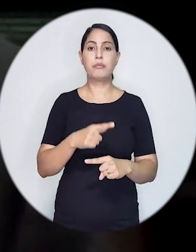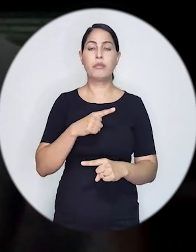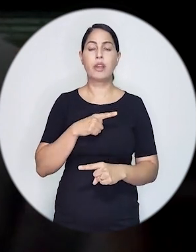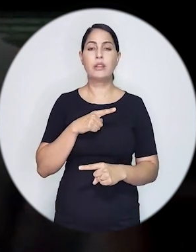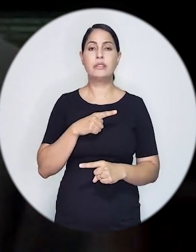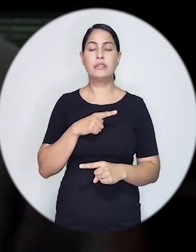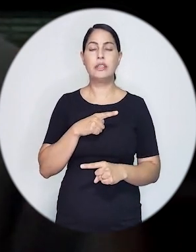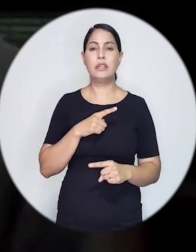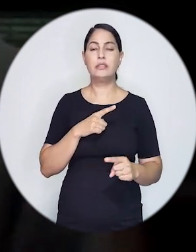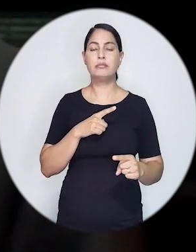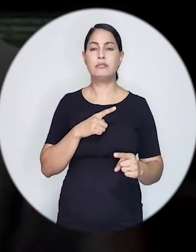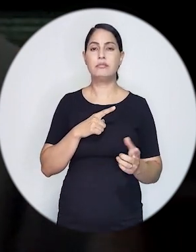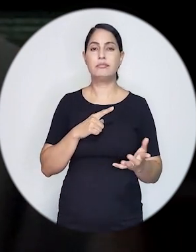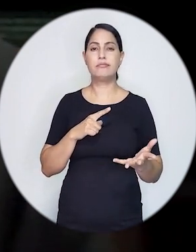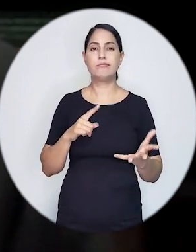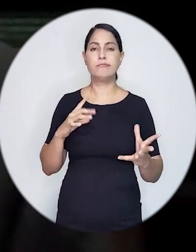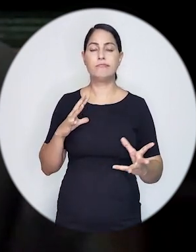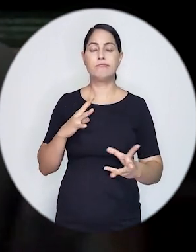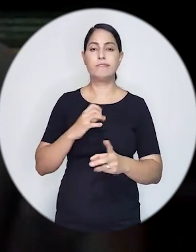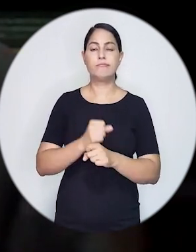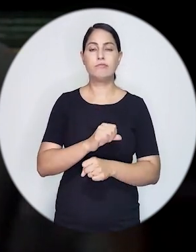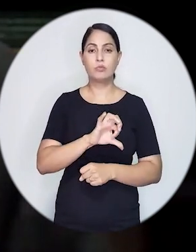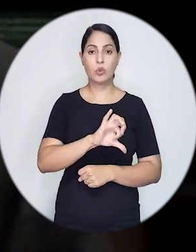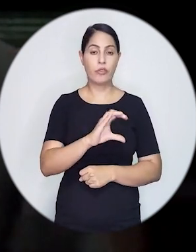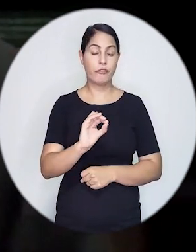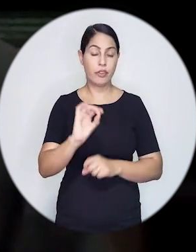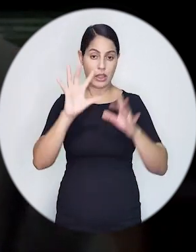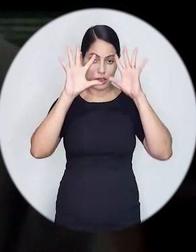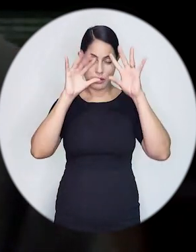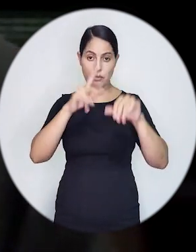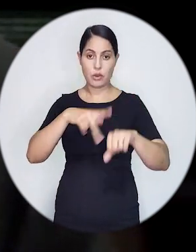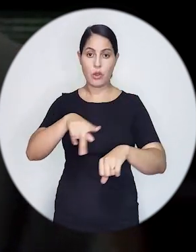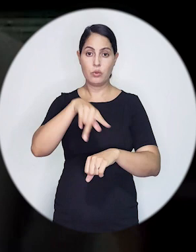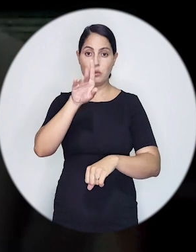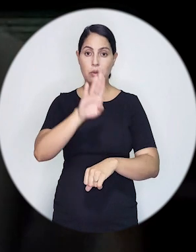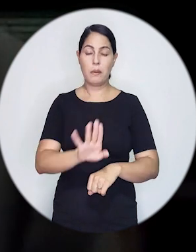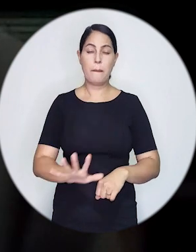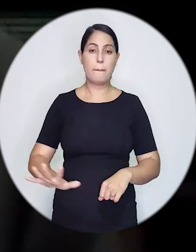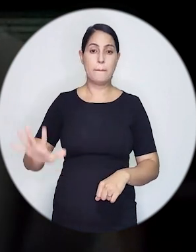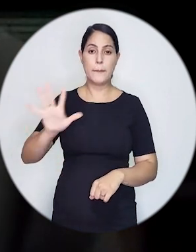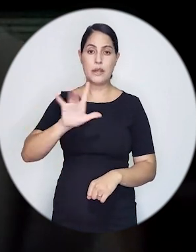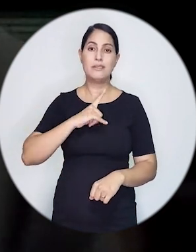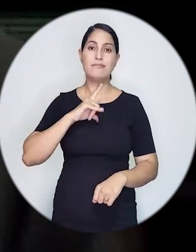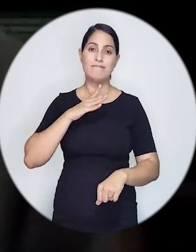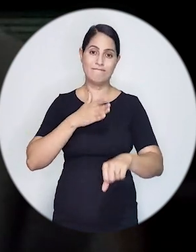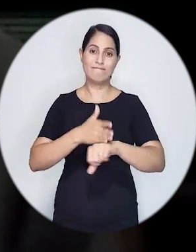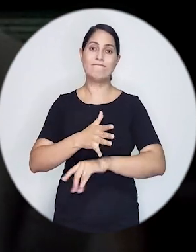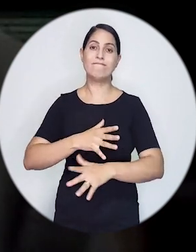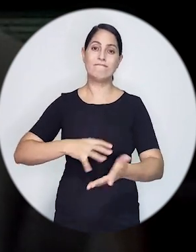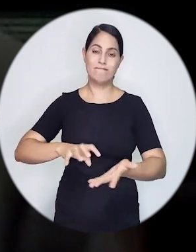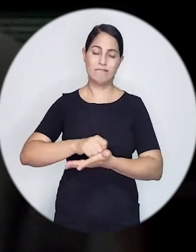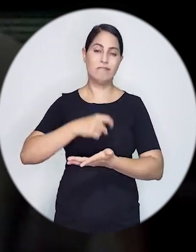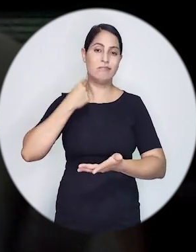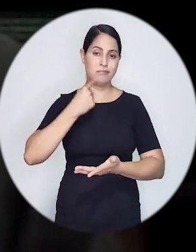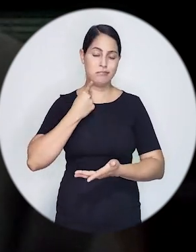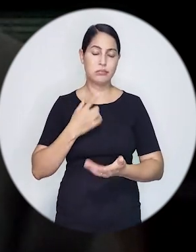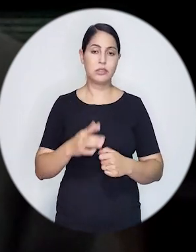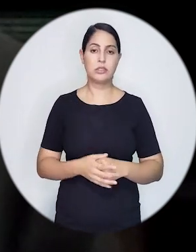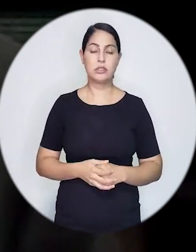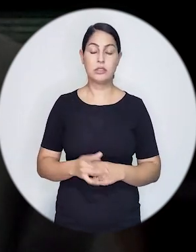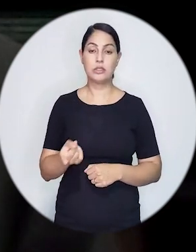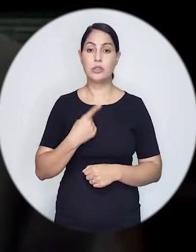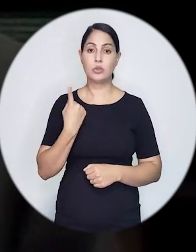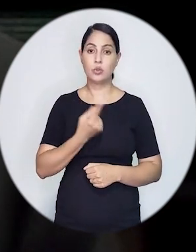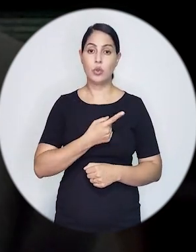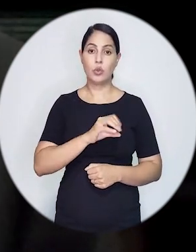utilizados por todos os mais de 90 tribunais do país. Ante essa preocupação, a